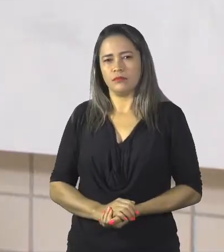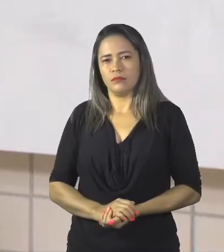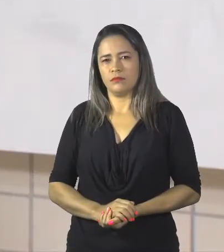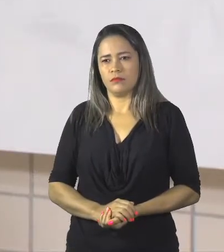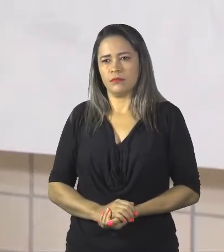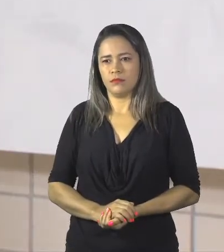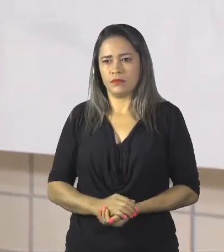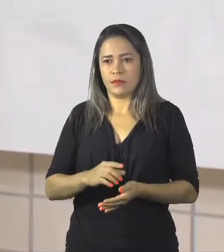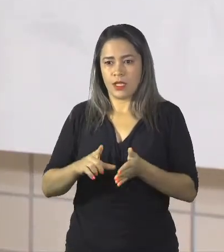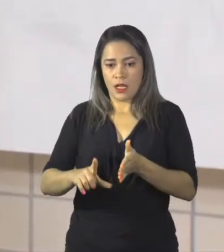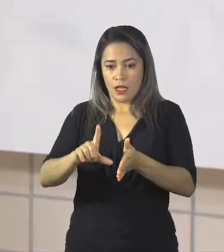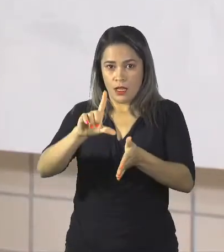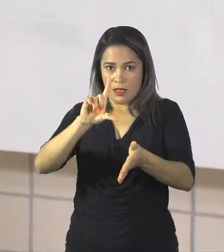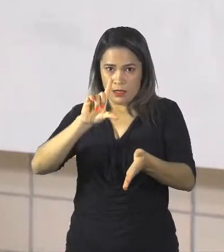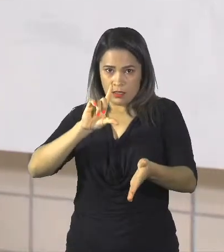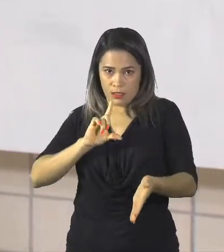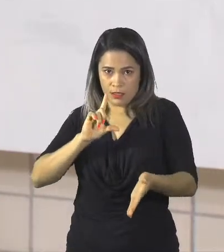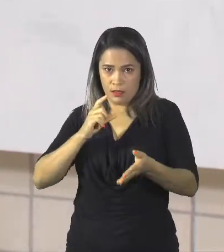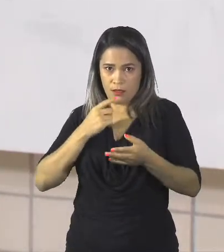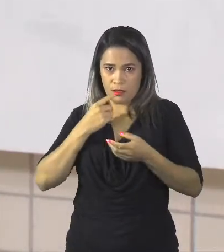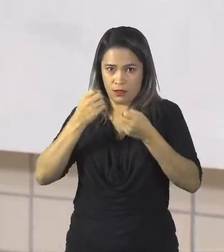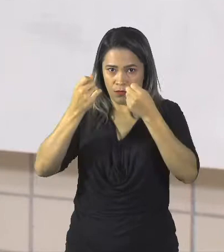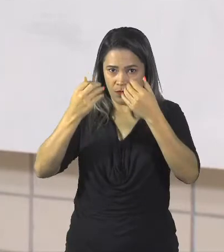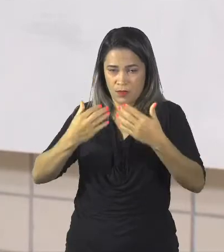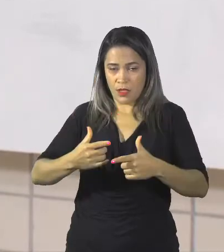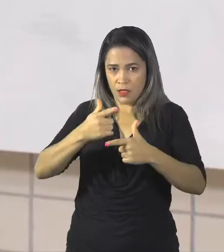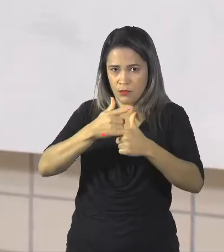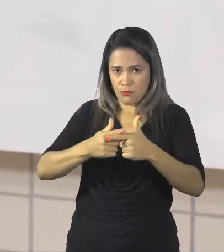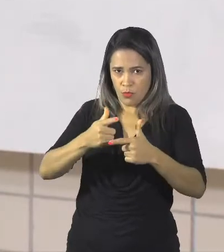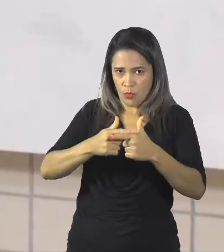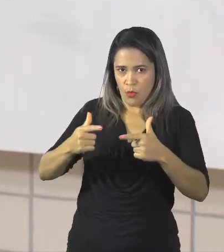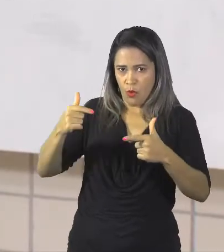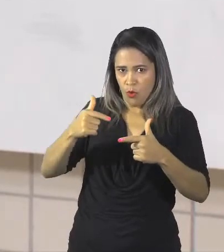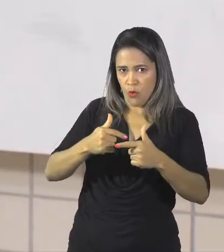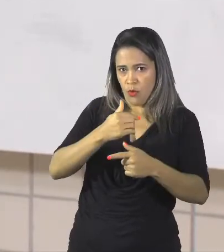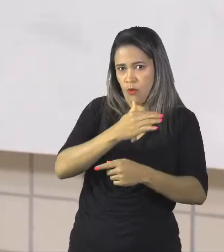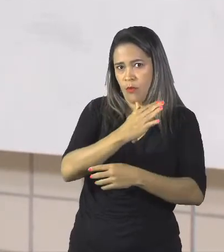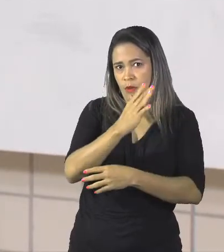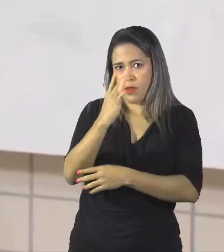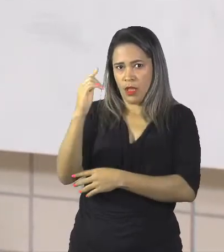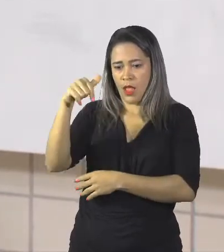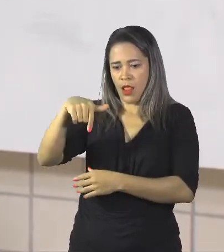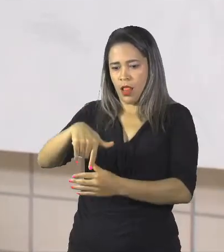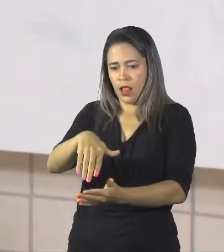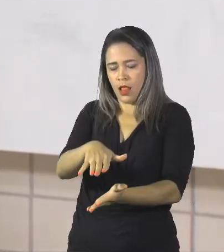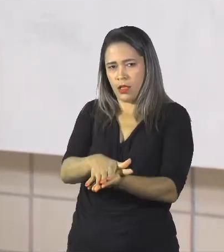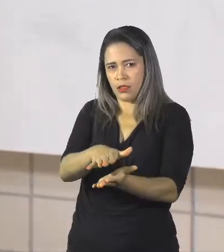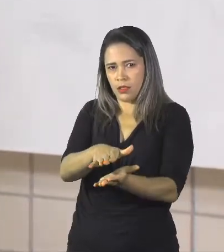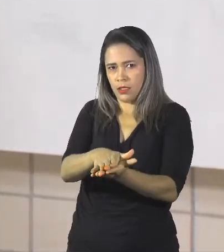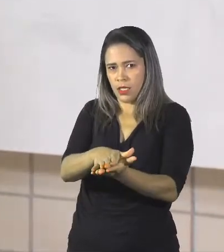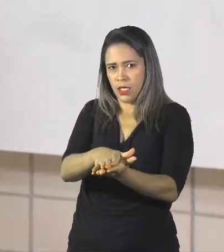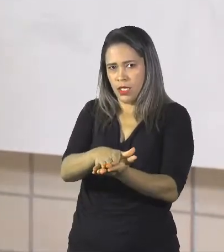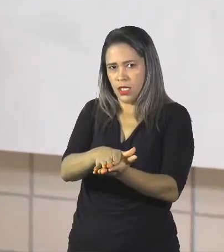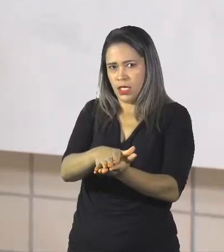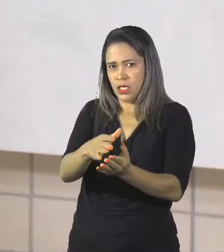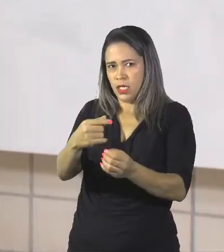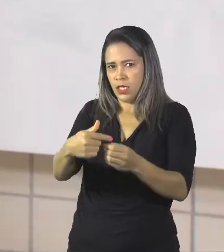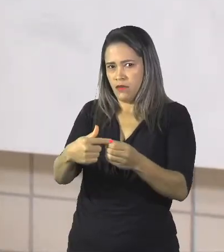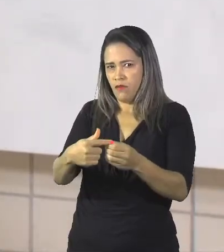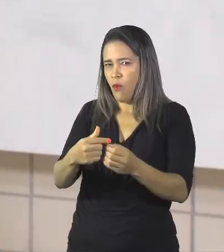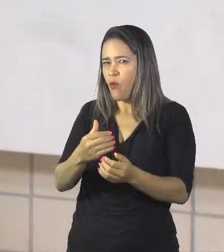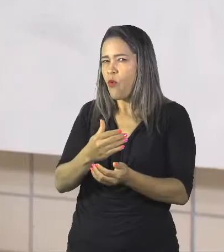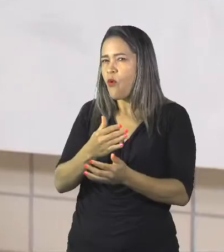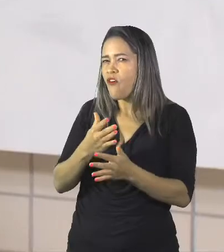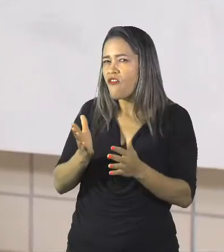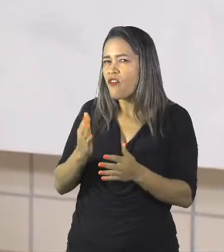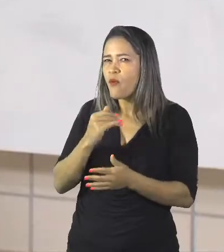E antes da gente começar a falar sobre os problemas ambientais da nossa cidade, né? Vamos conhecer um pouco mais, falar da